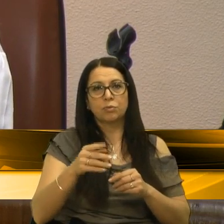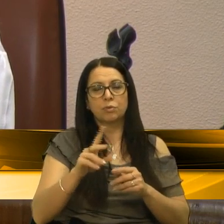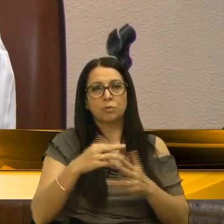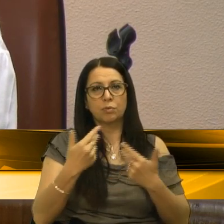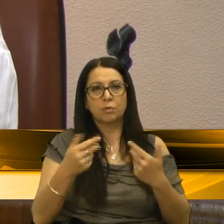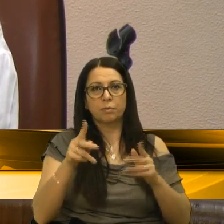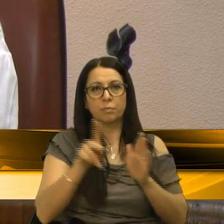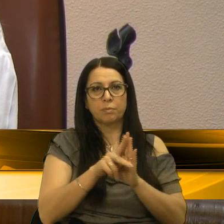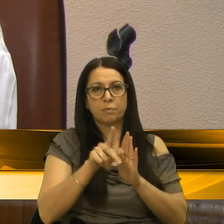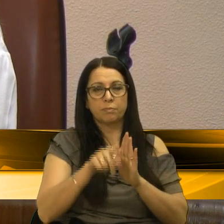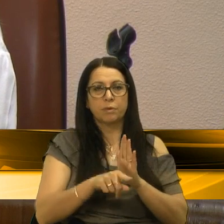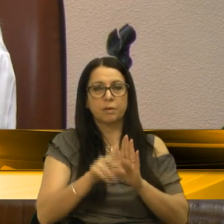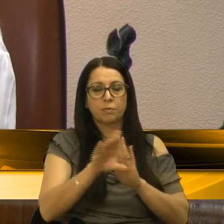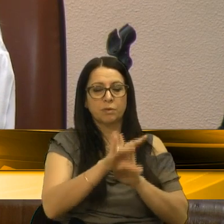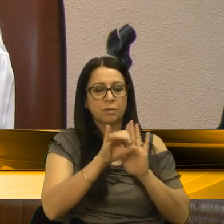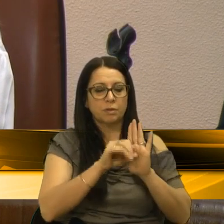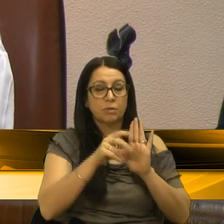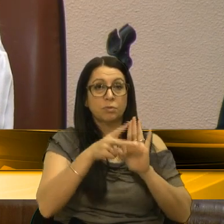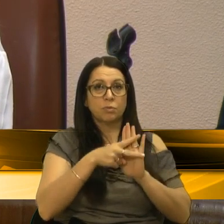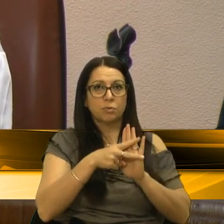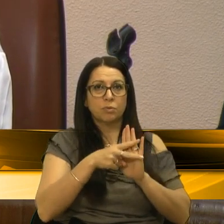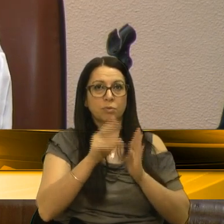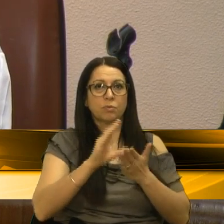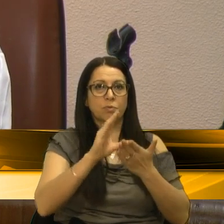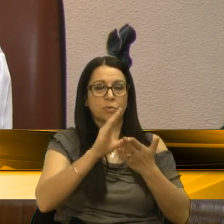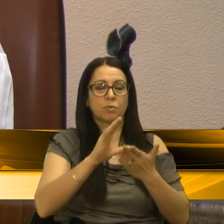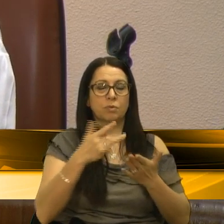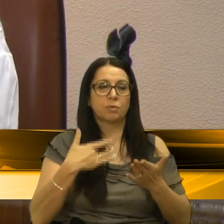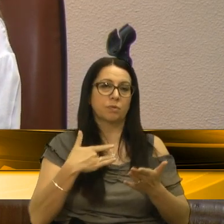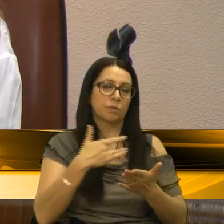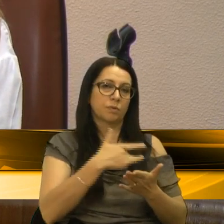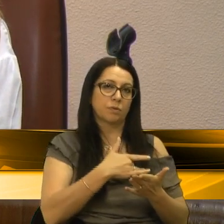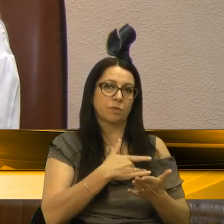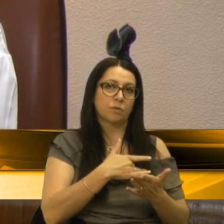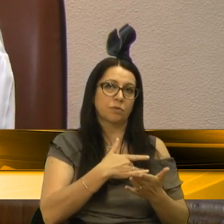colegiadas. Inciso 2, o Conselho da Saúde.